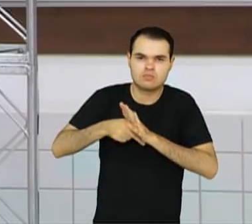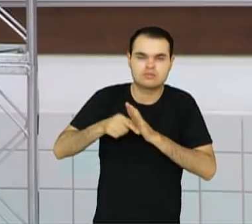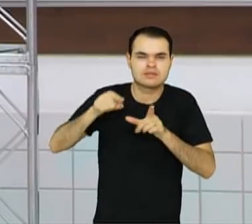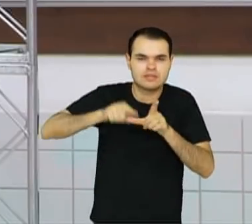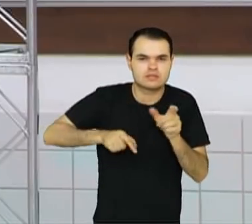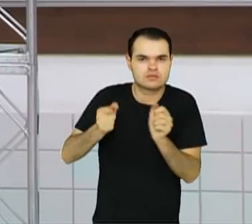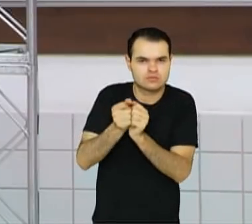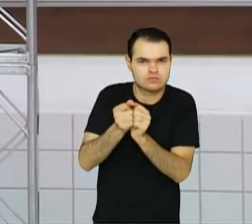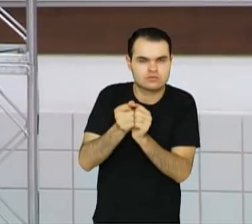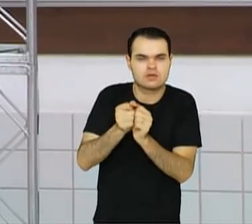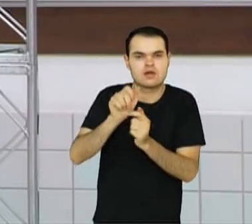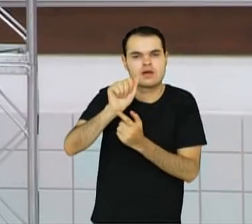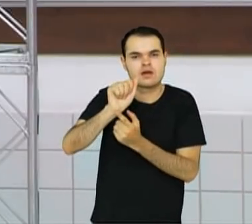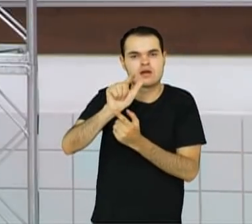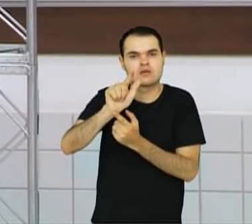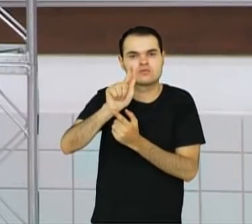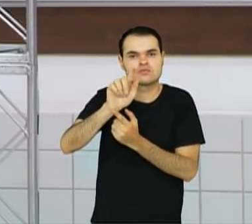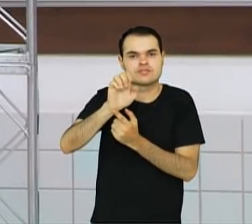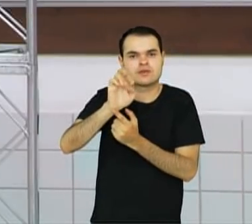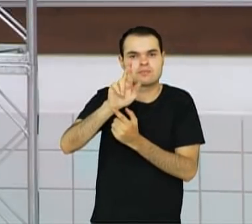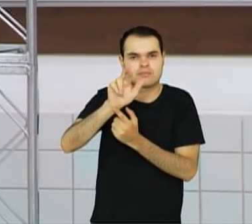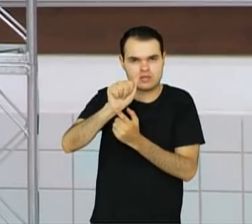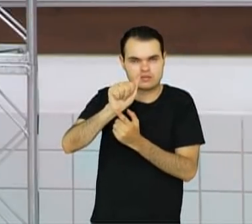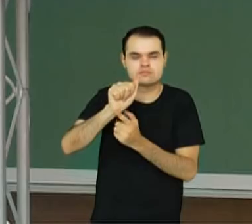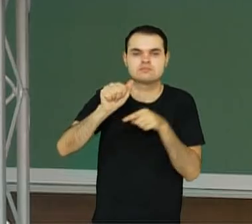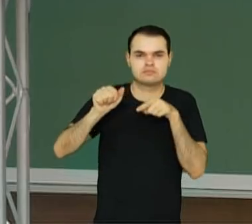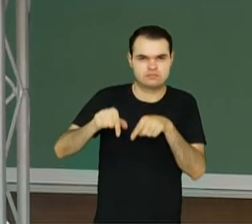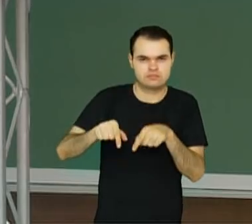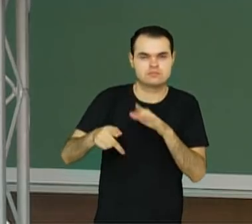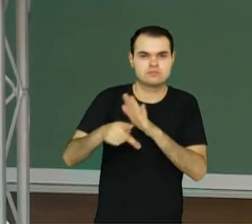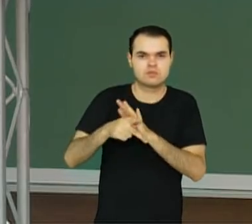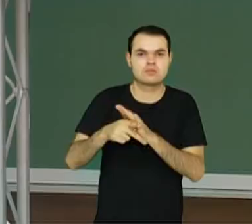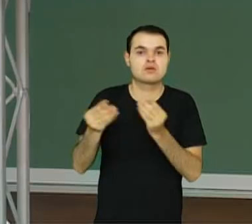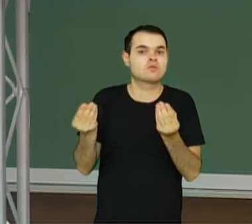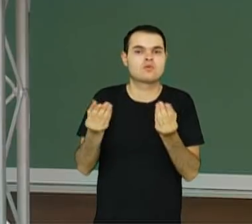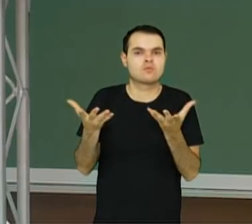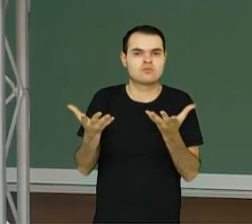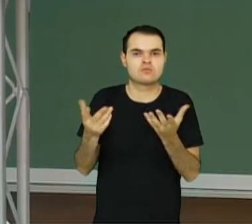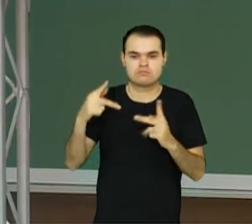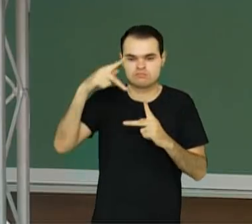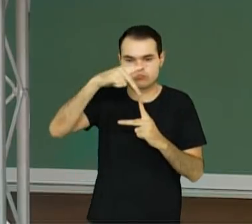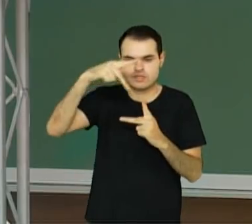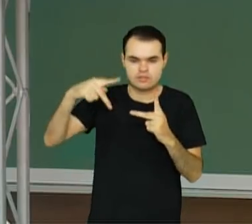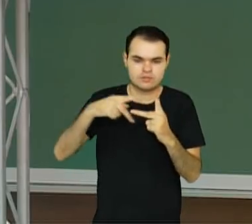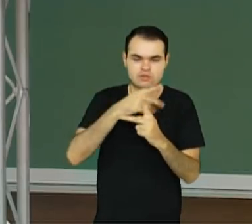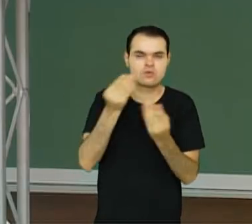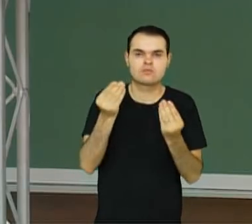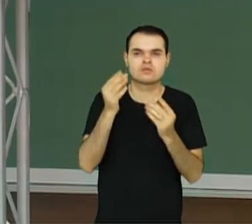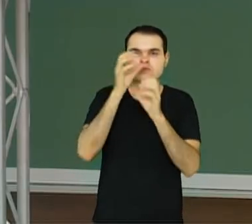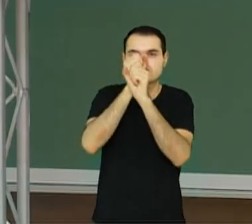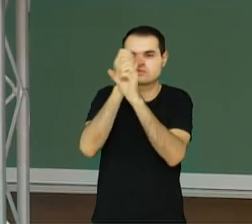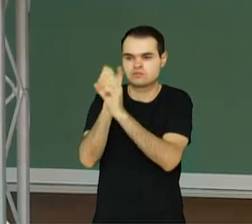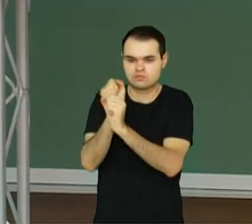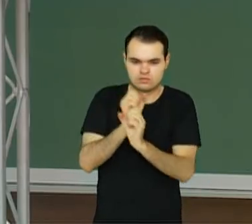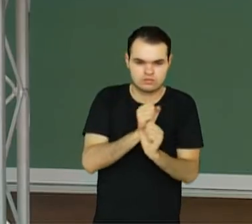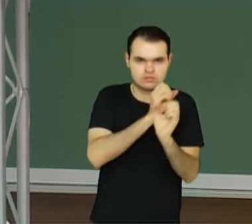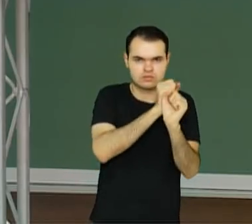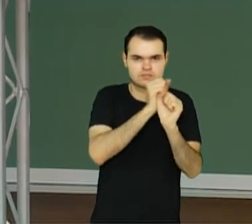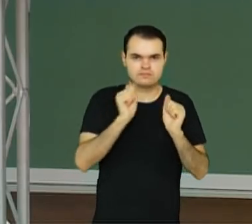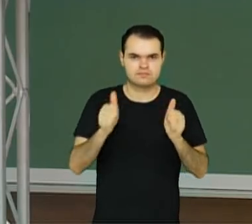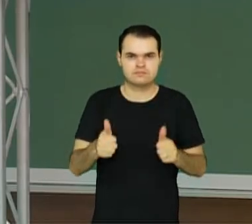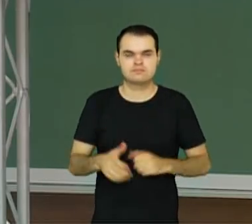Então vamos ver como é que fica cada um deles. A letra A pedia para expressar o perímetro, ou seja, a soma das medidas dos lados do